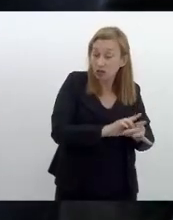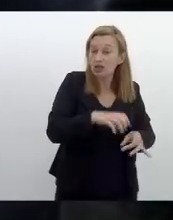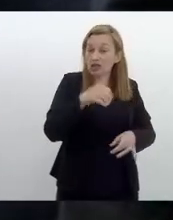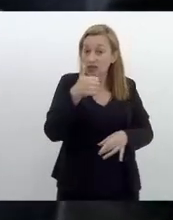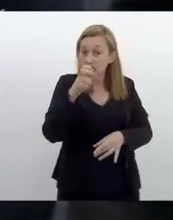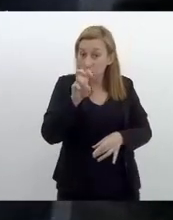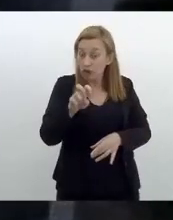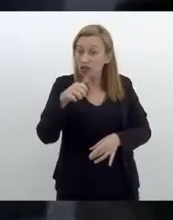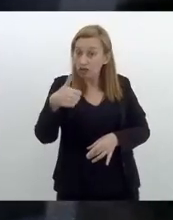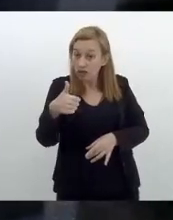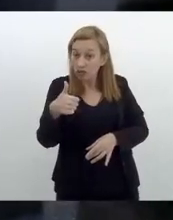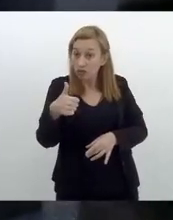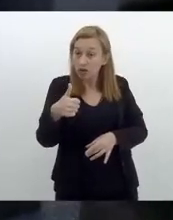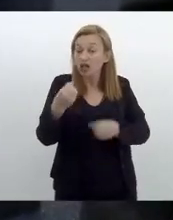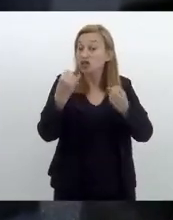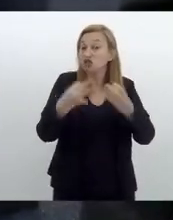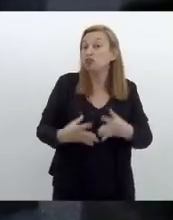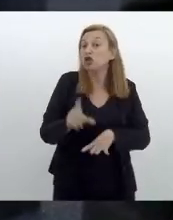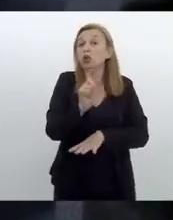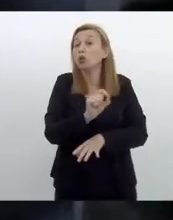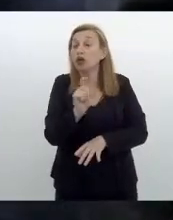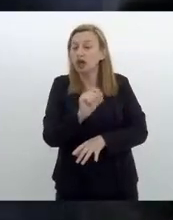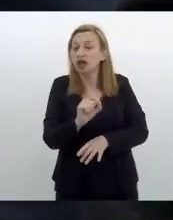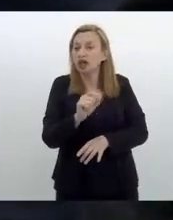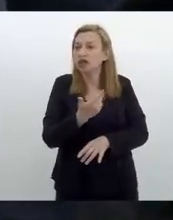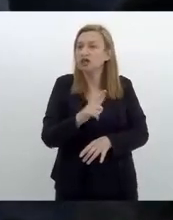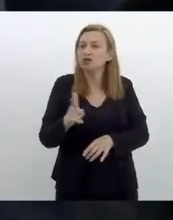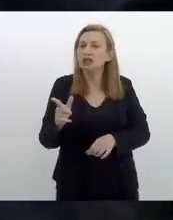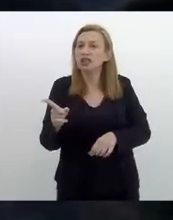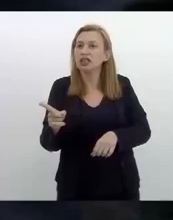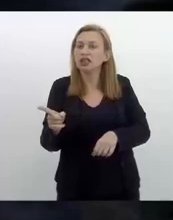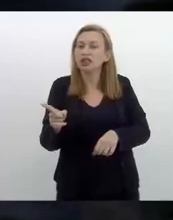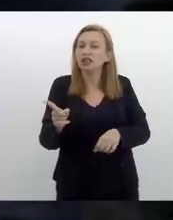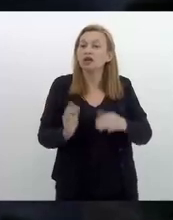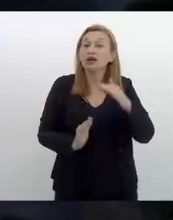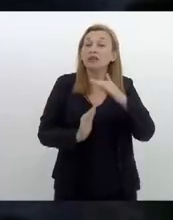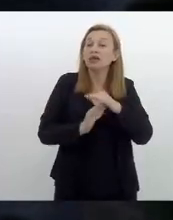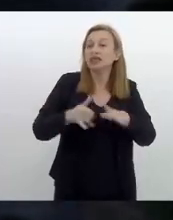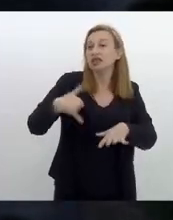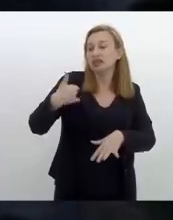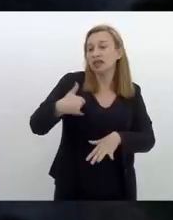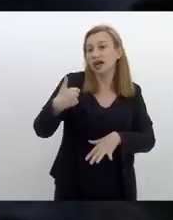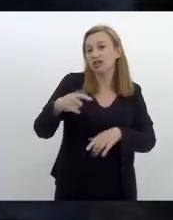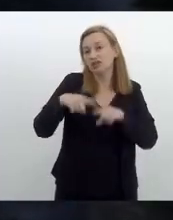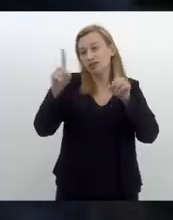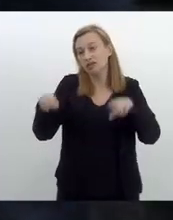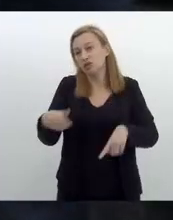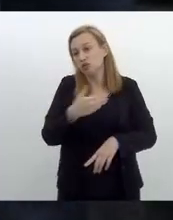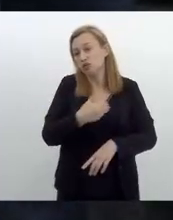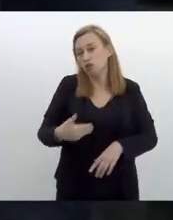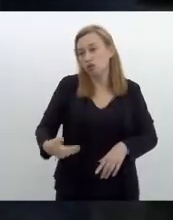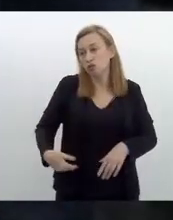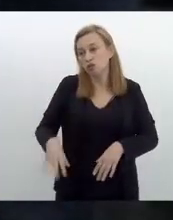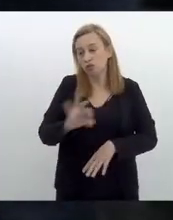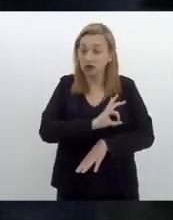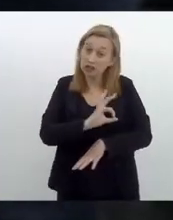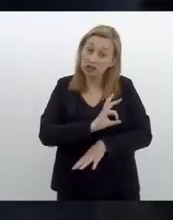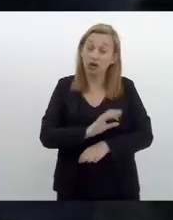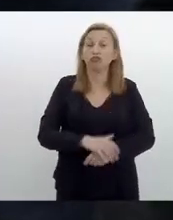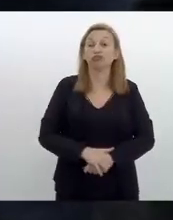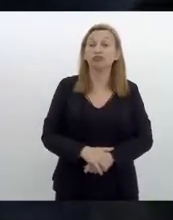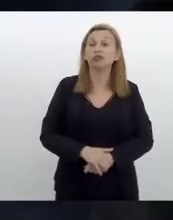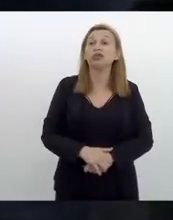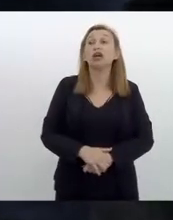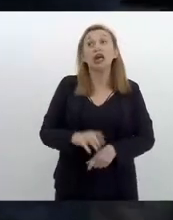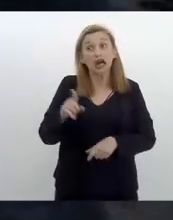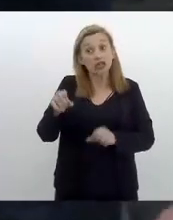ela fala que não há previsão de limite de idade para os servidores policiais eles terão